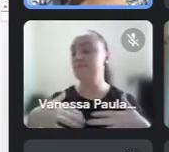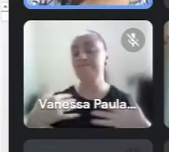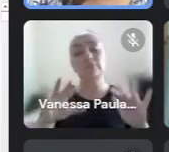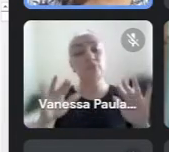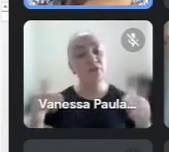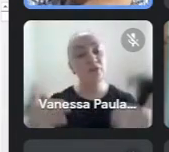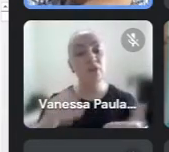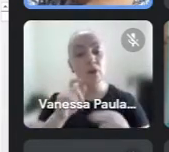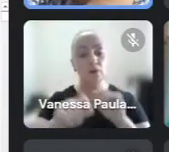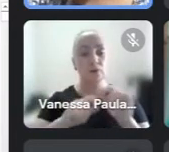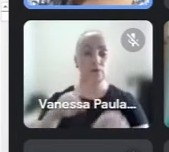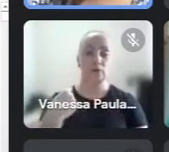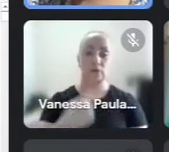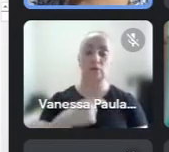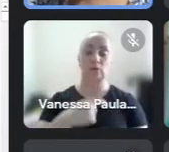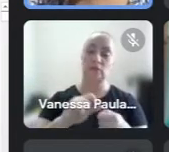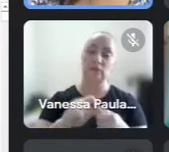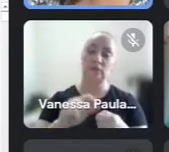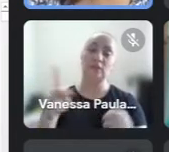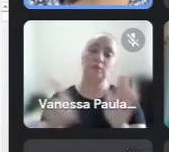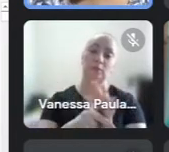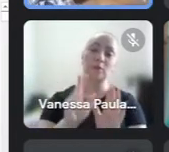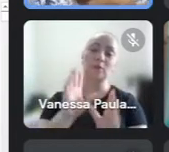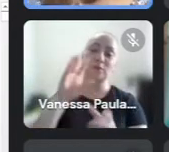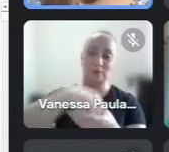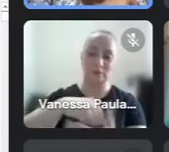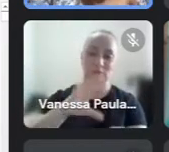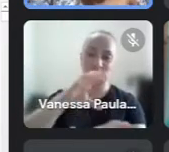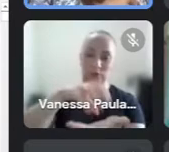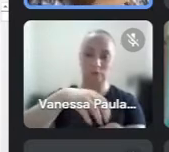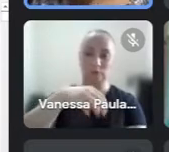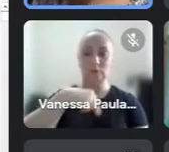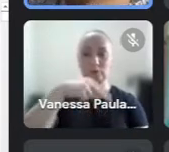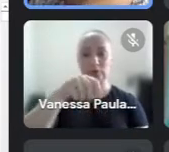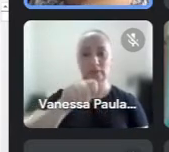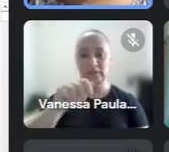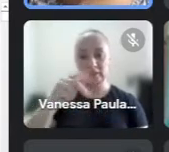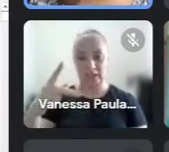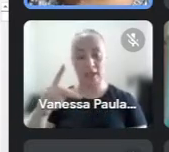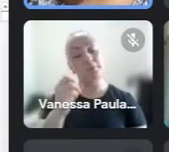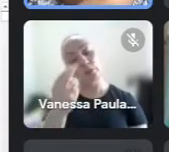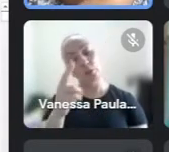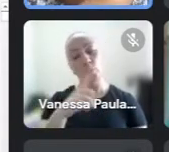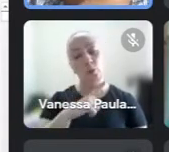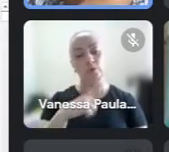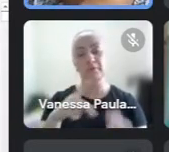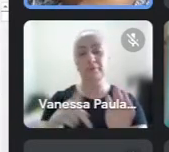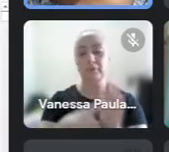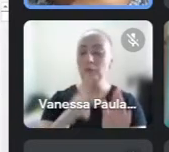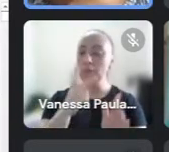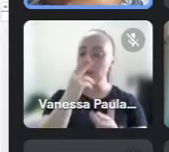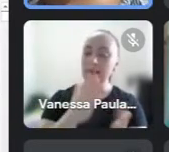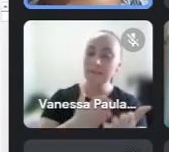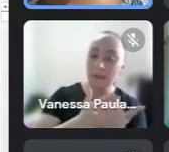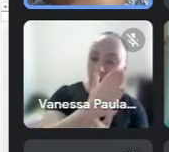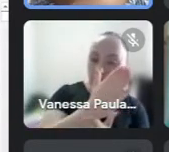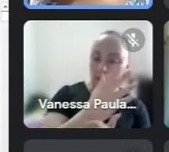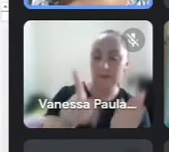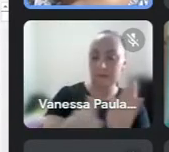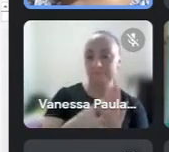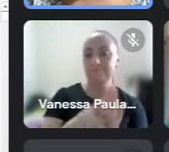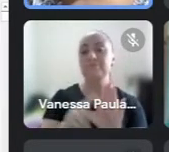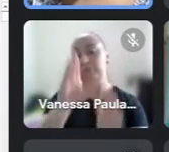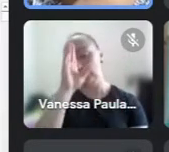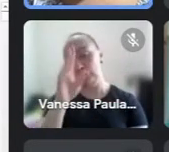que a gente faz no nosso núcleo, né, ou que tem alguma abordagem direcionada àquilo que a gente faz direto ou indiretamente no